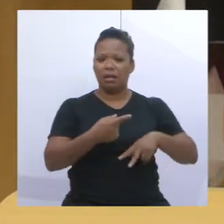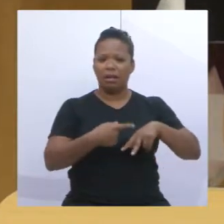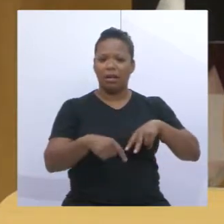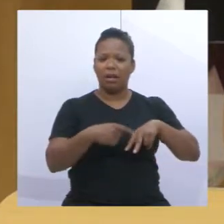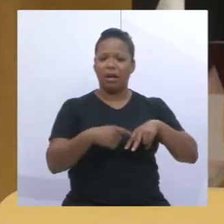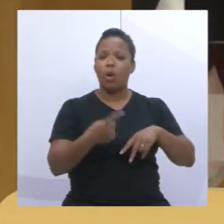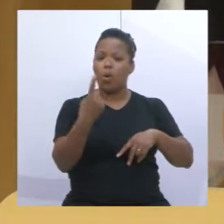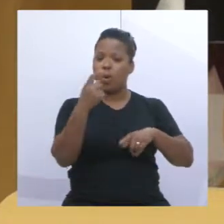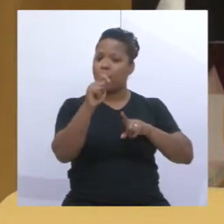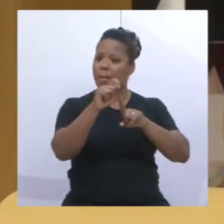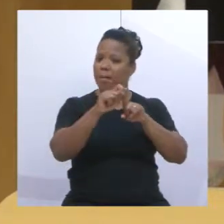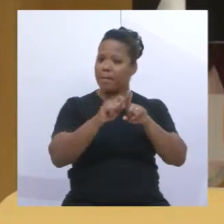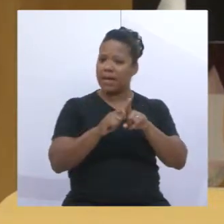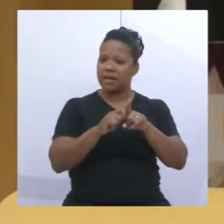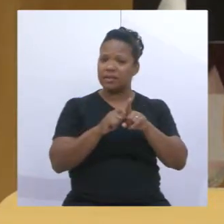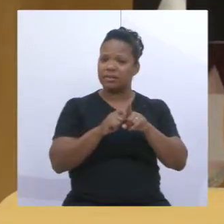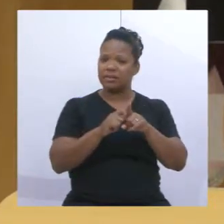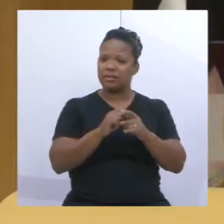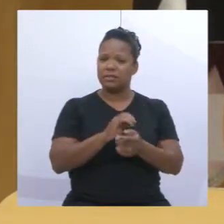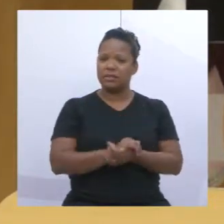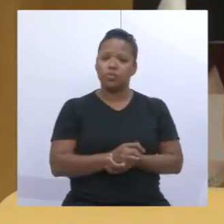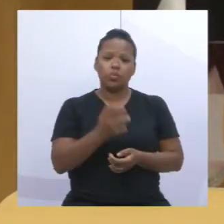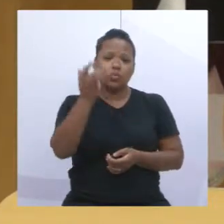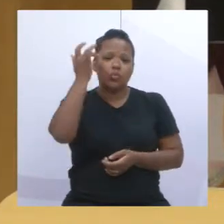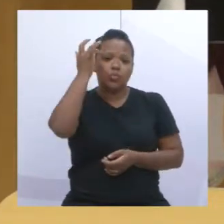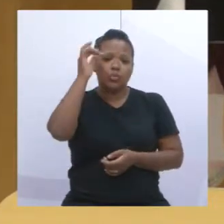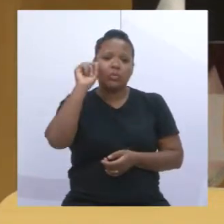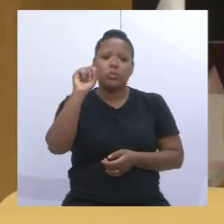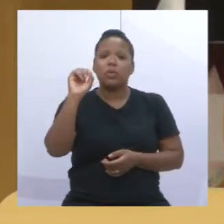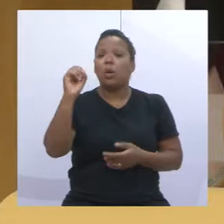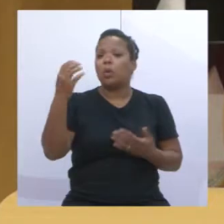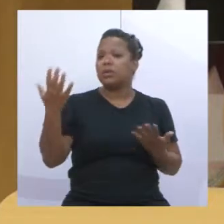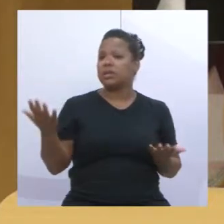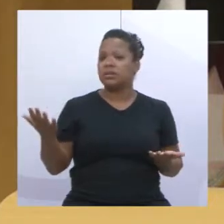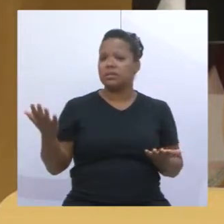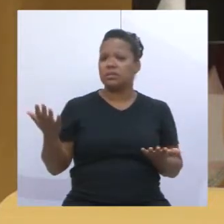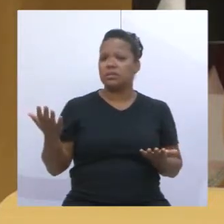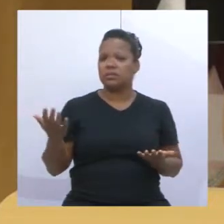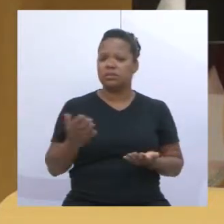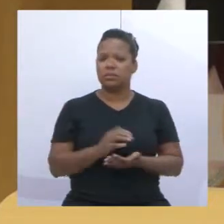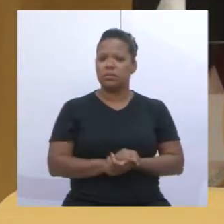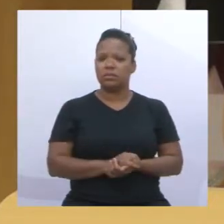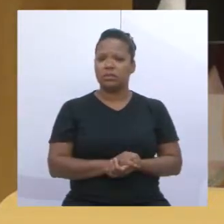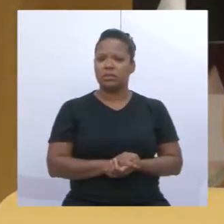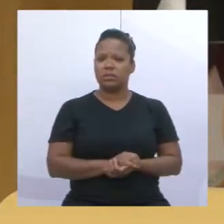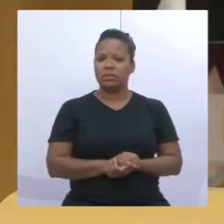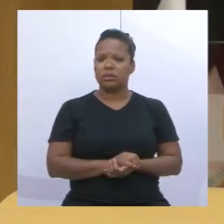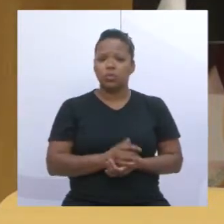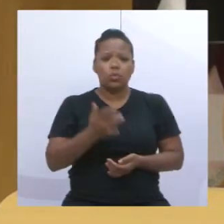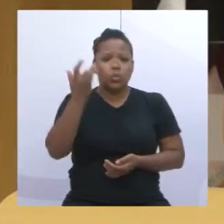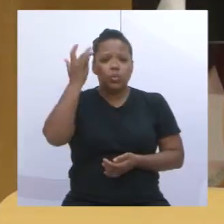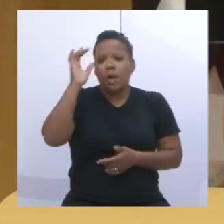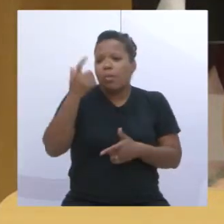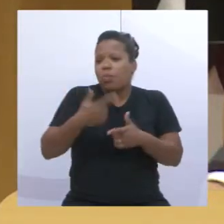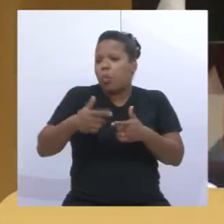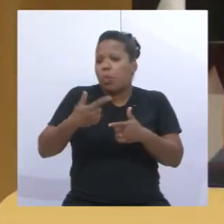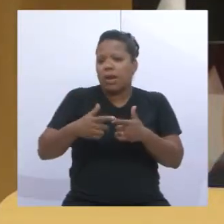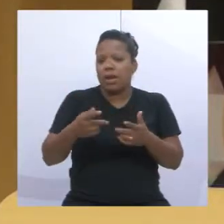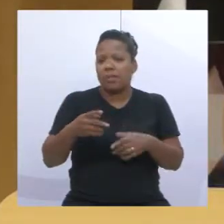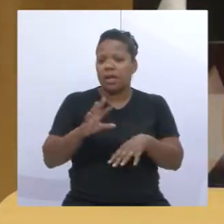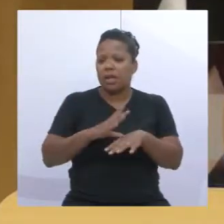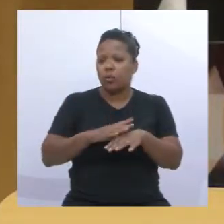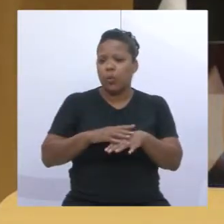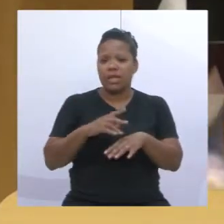está 1 mês e meio sem ter uma certeza do seu diagnóstico, sem ter certeza da gravidade, do potencial